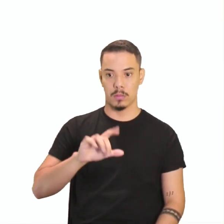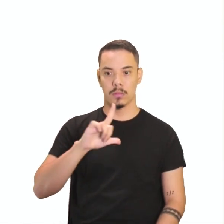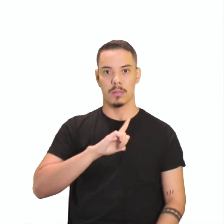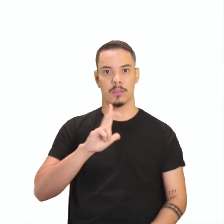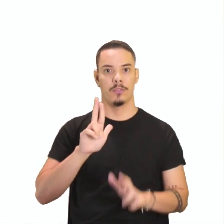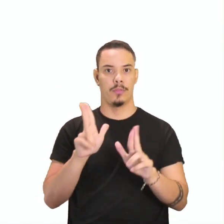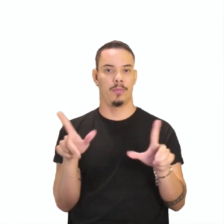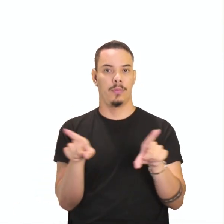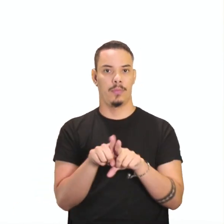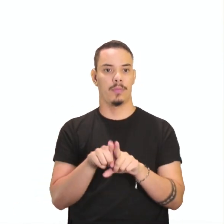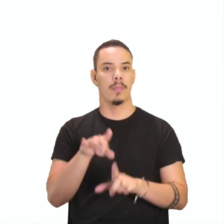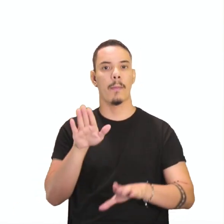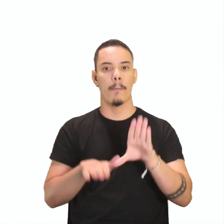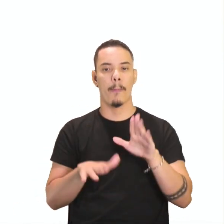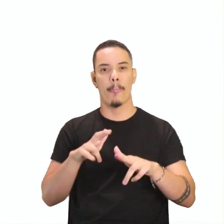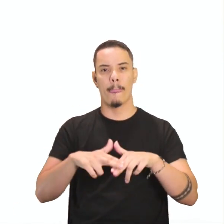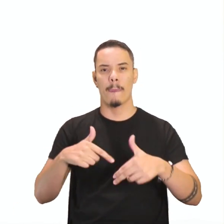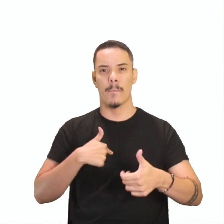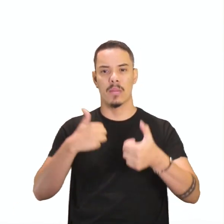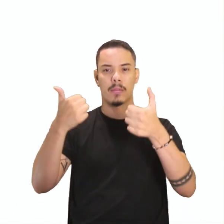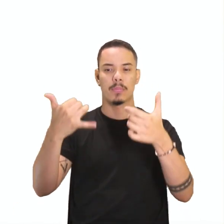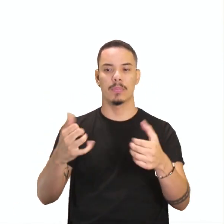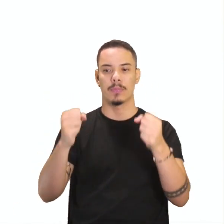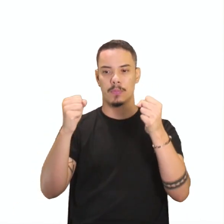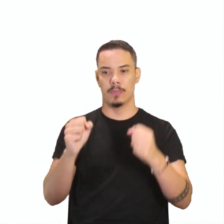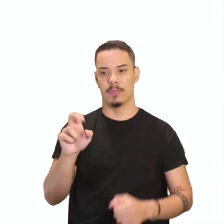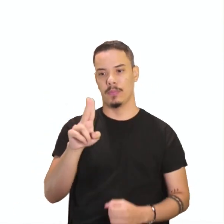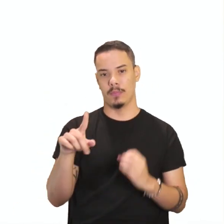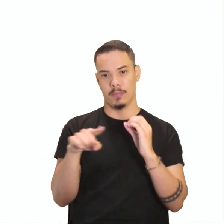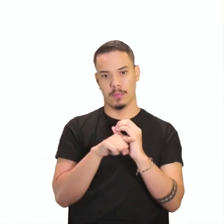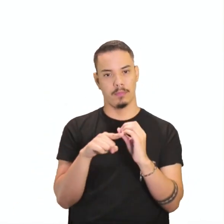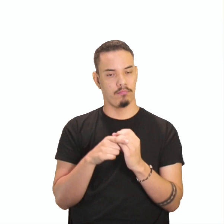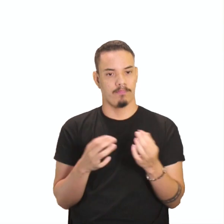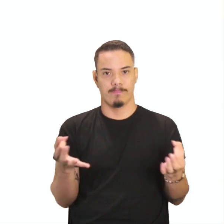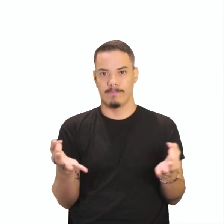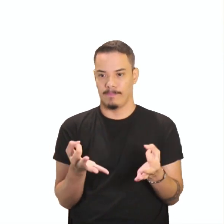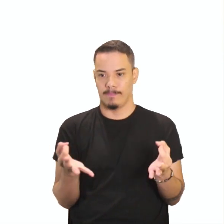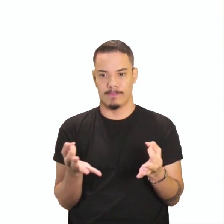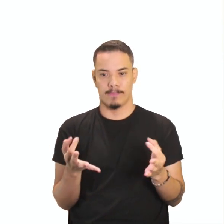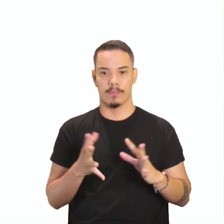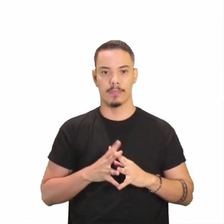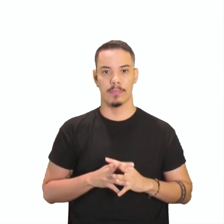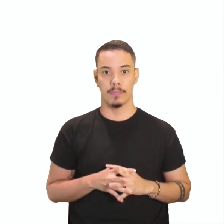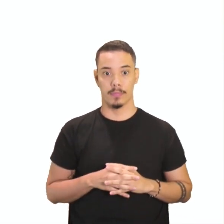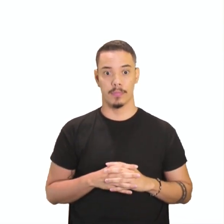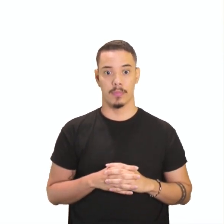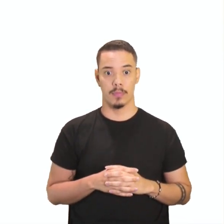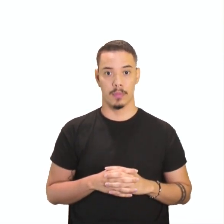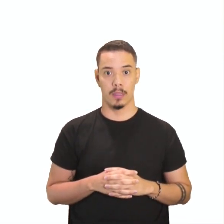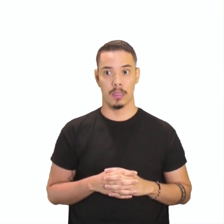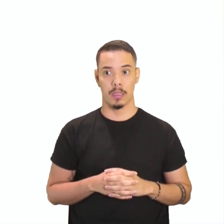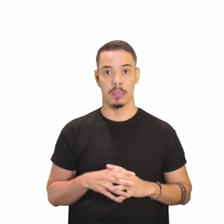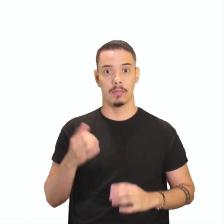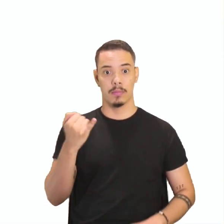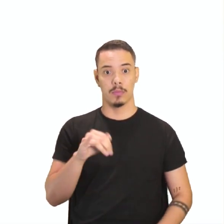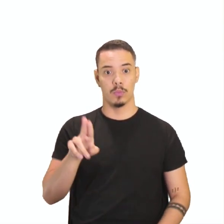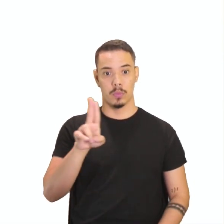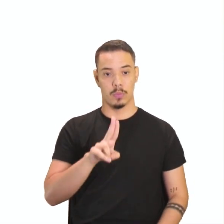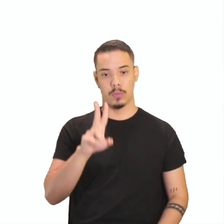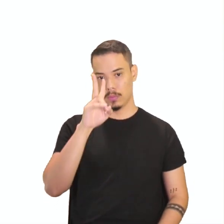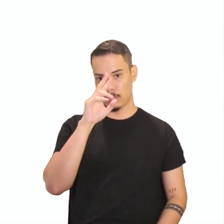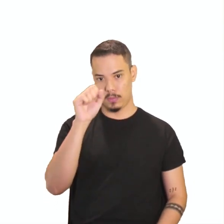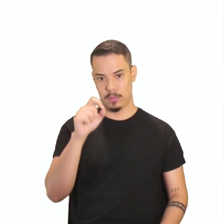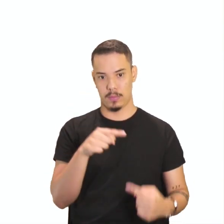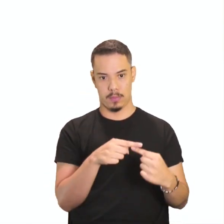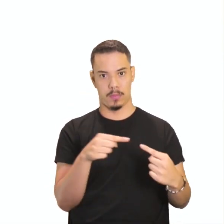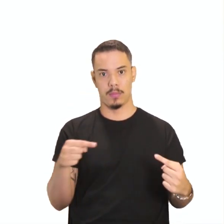foi inclinada. Você pode usar o cosseno de teto que ela vai ser perfeita. Né? Se você usar a força paralela ao deslocamento,